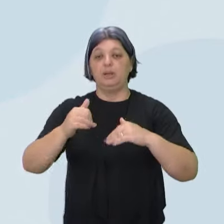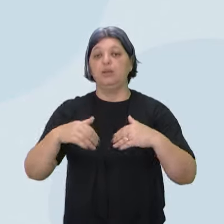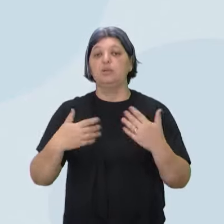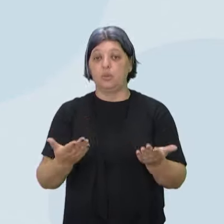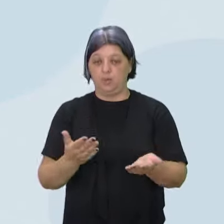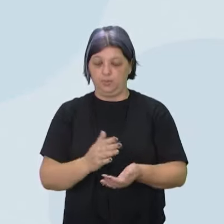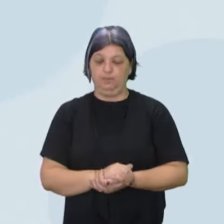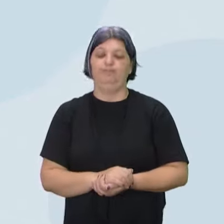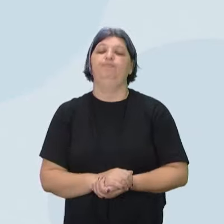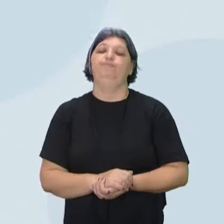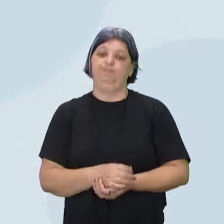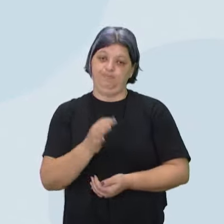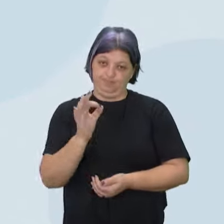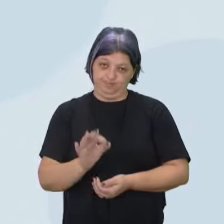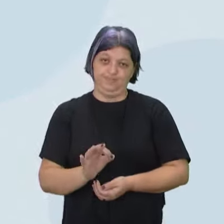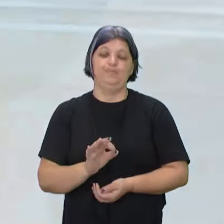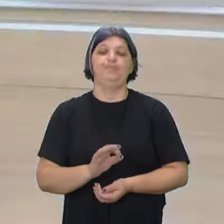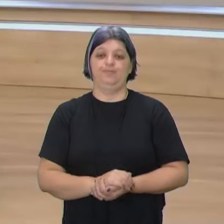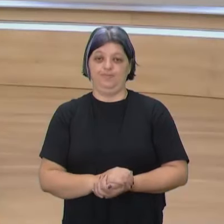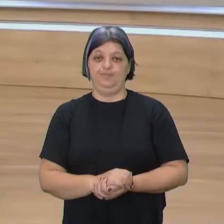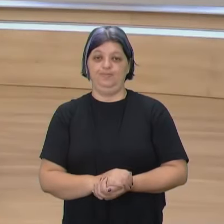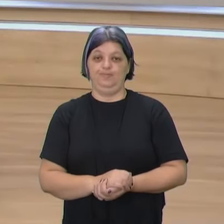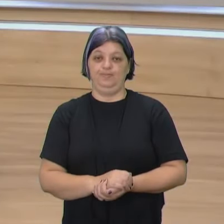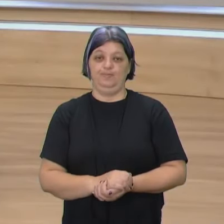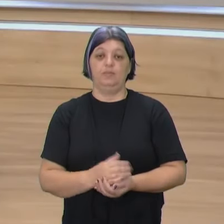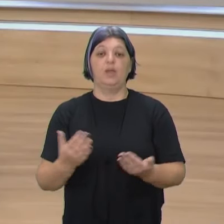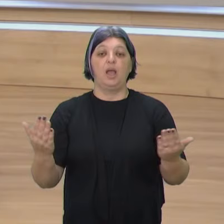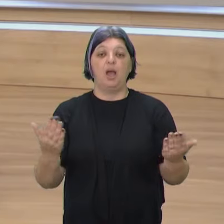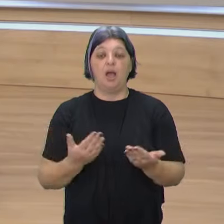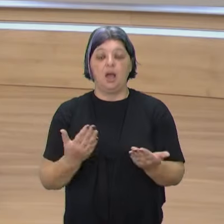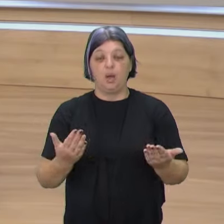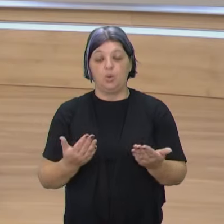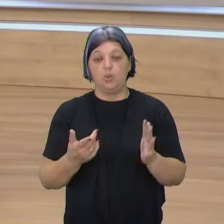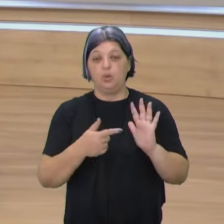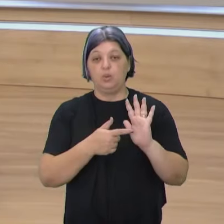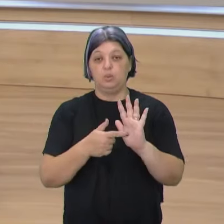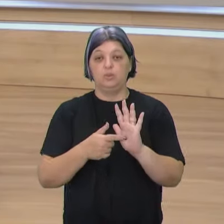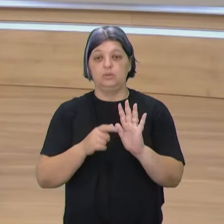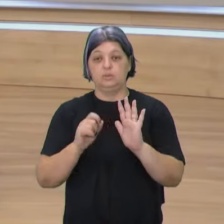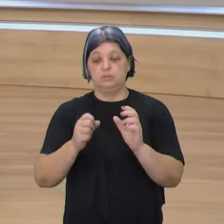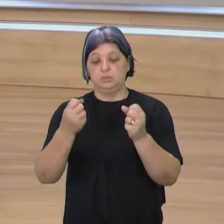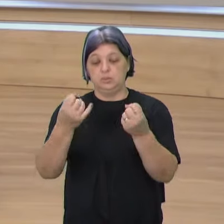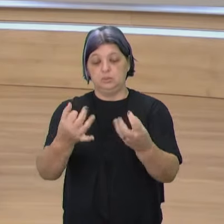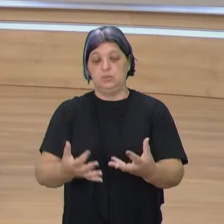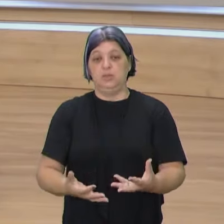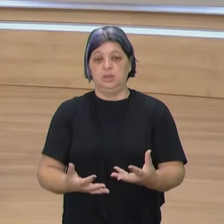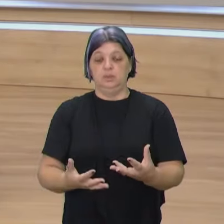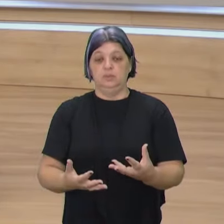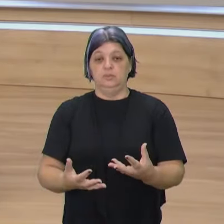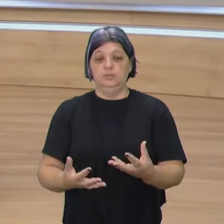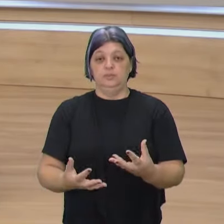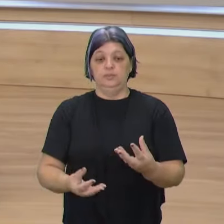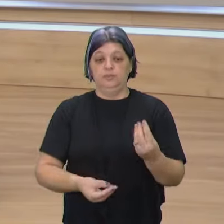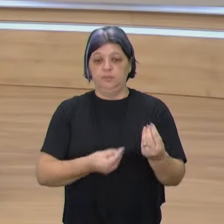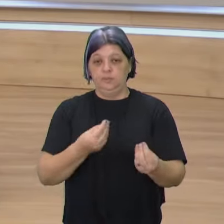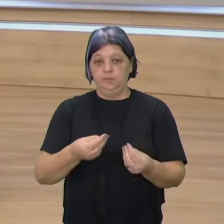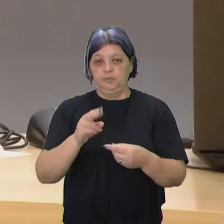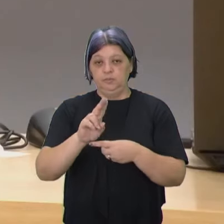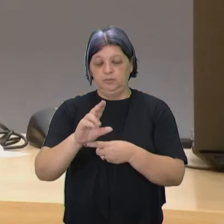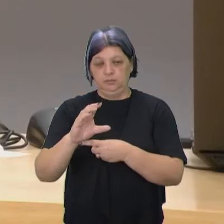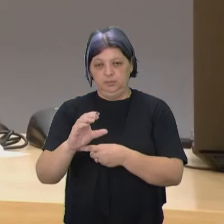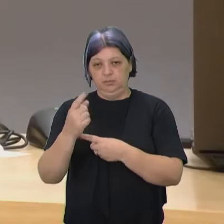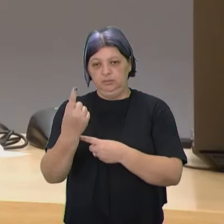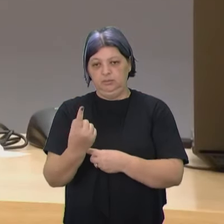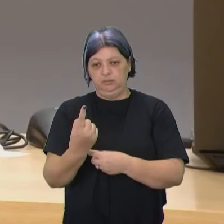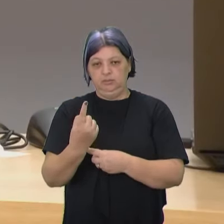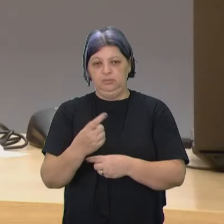Vanderlei? Certíssimo, Gisele. Agora nós vamos aí mostrar, descrever aí como essa unidade curricular